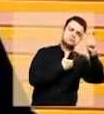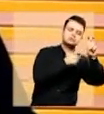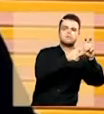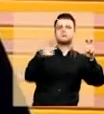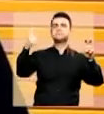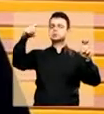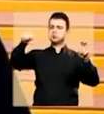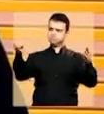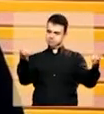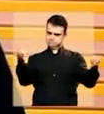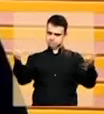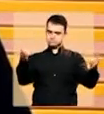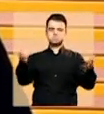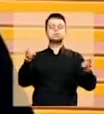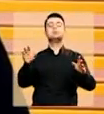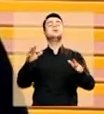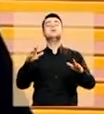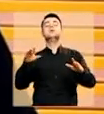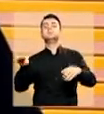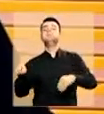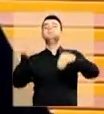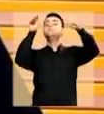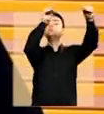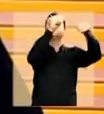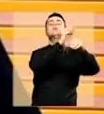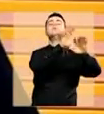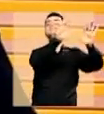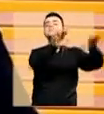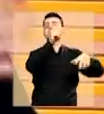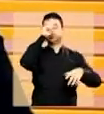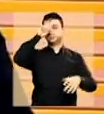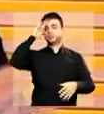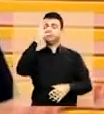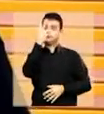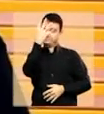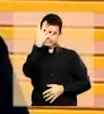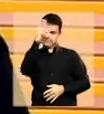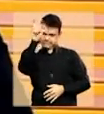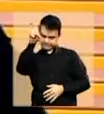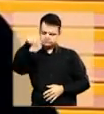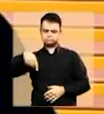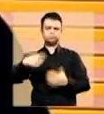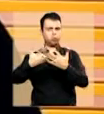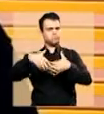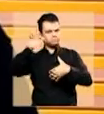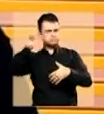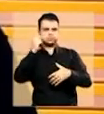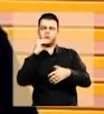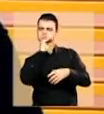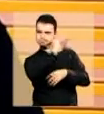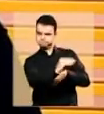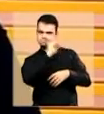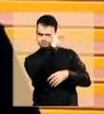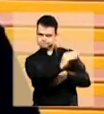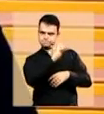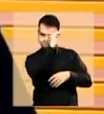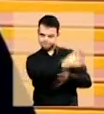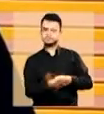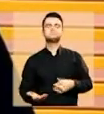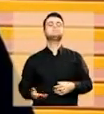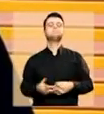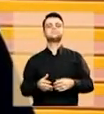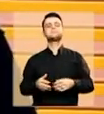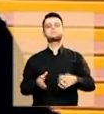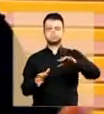média, 45 dias, também todo patrocinado pelo Rotary, com as mesmas condições do Jovem Destaque. Para os mais velhos,